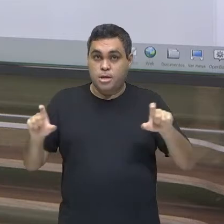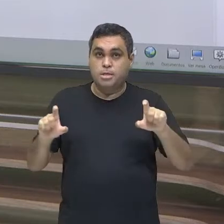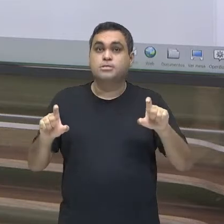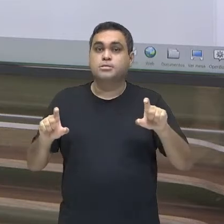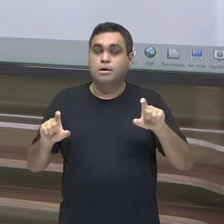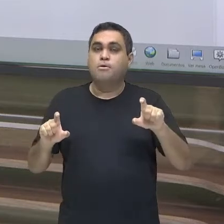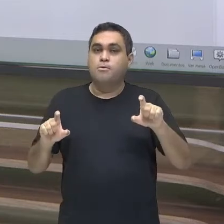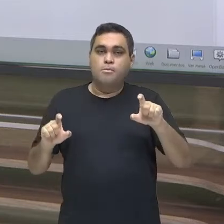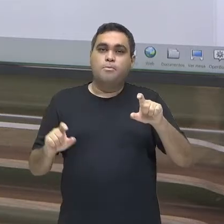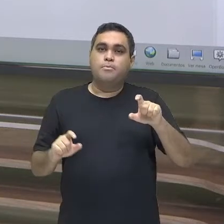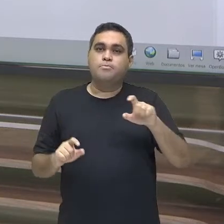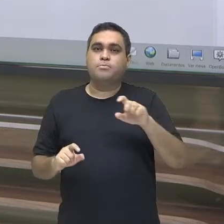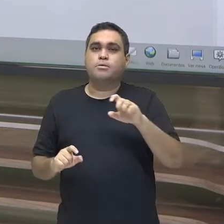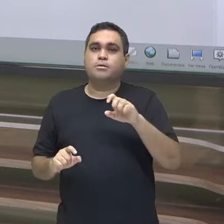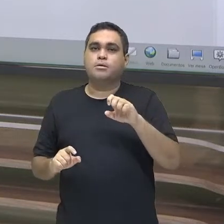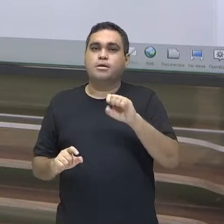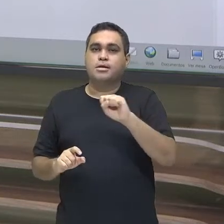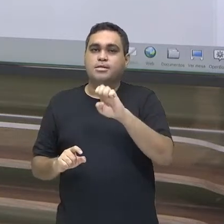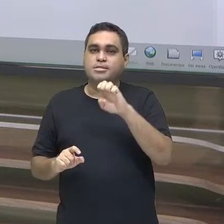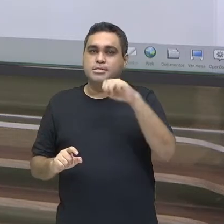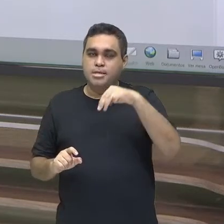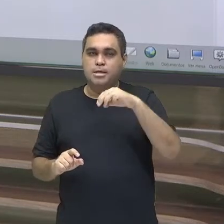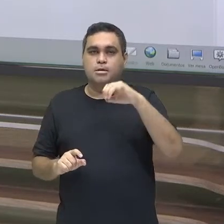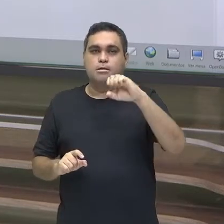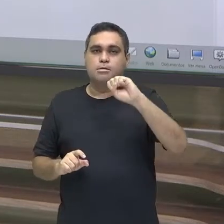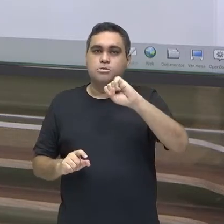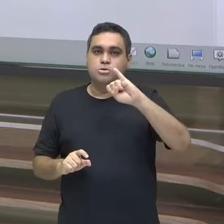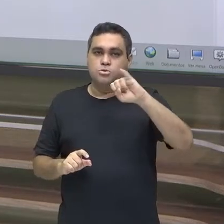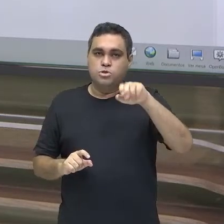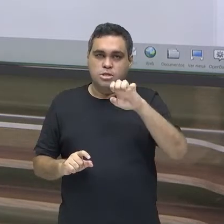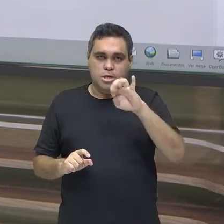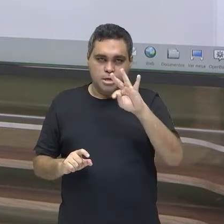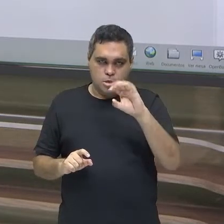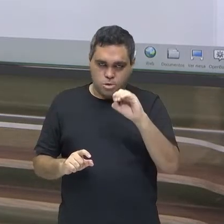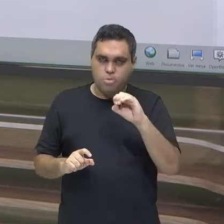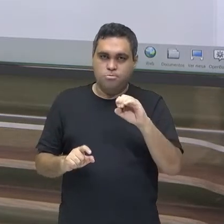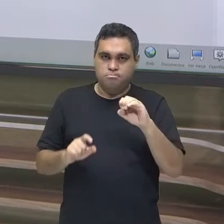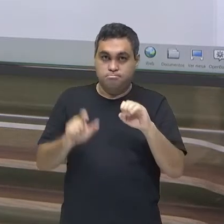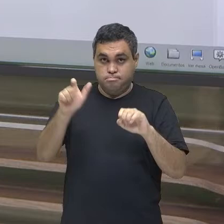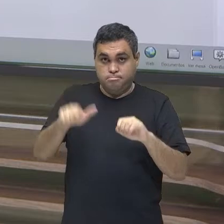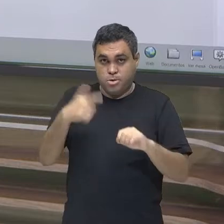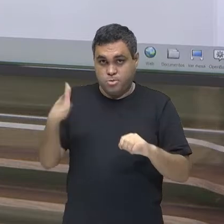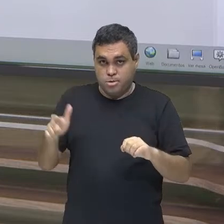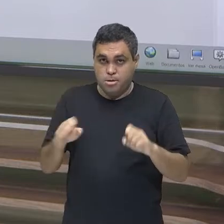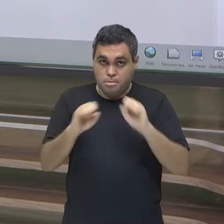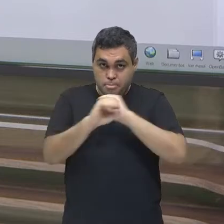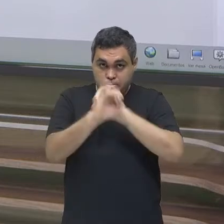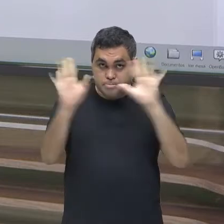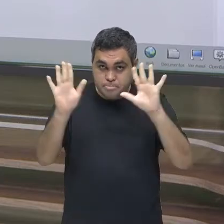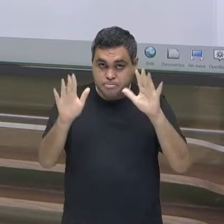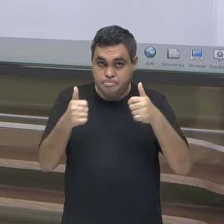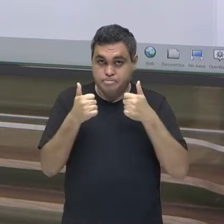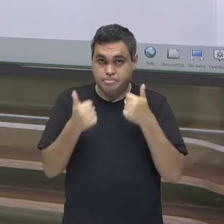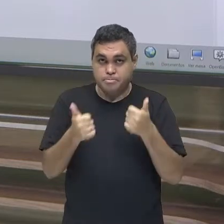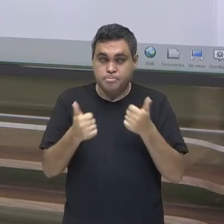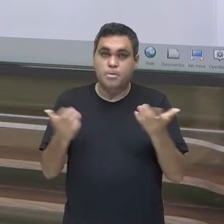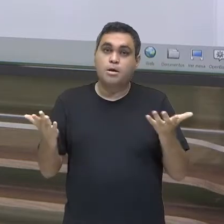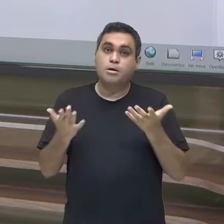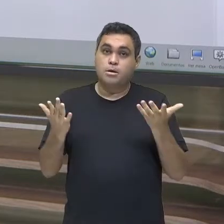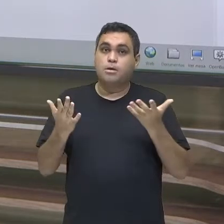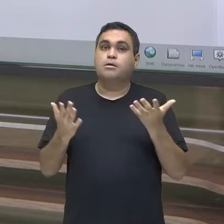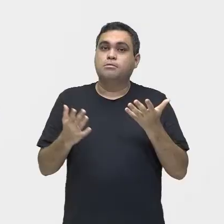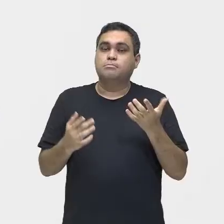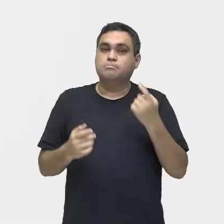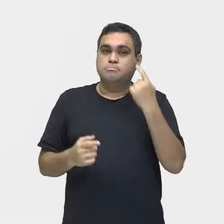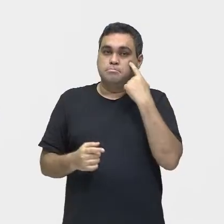como orações sem sujeito ou sujeito inexistente. Claro? Isso está claro para você? Vamos a uma observação